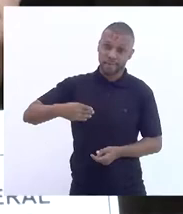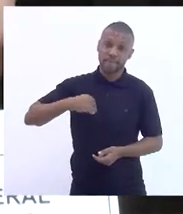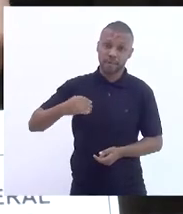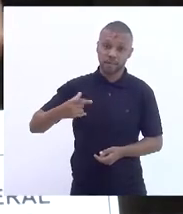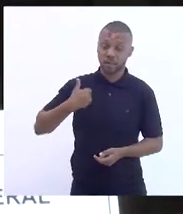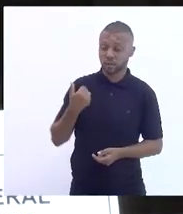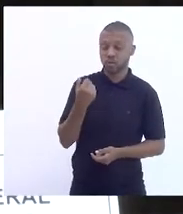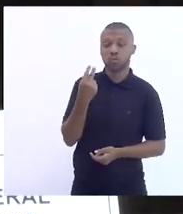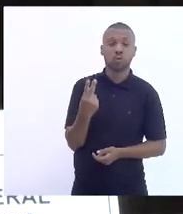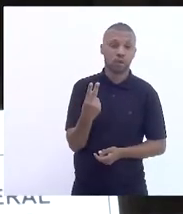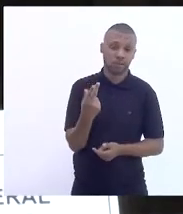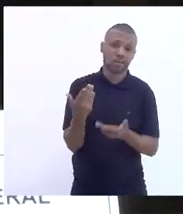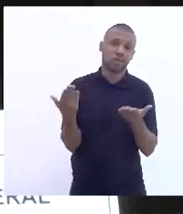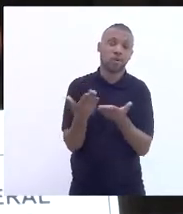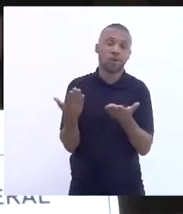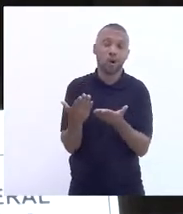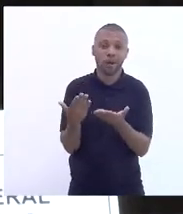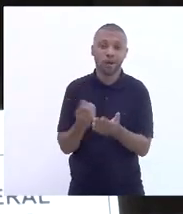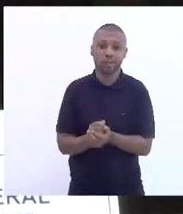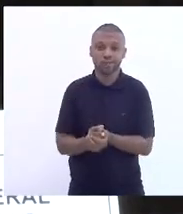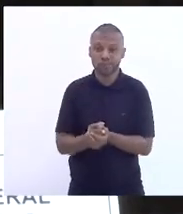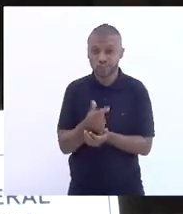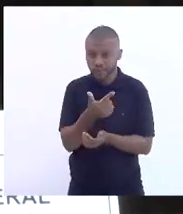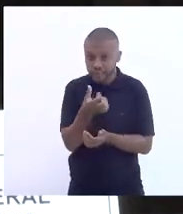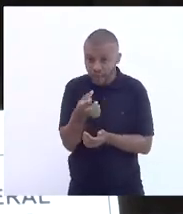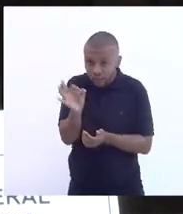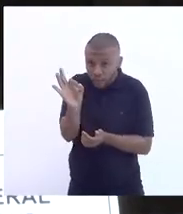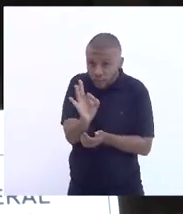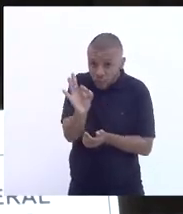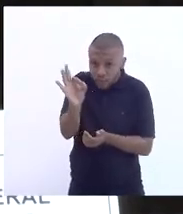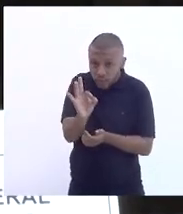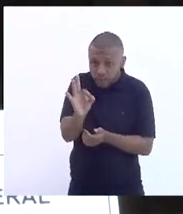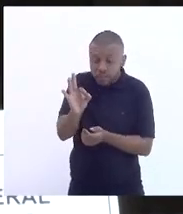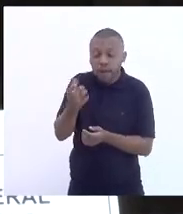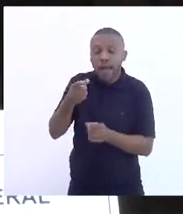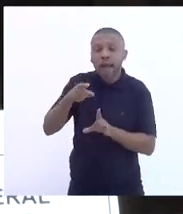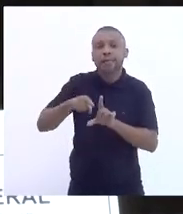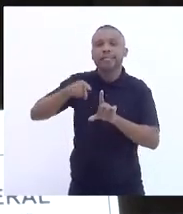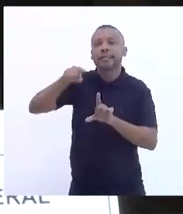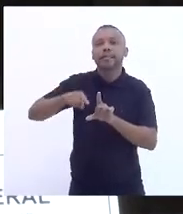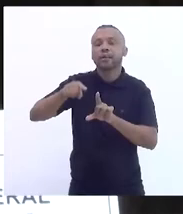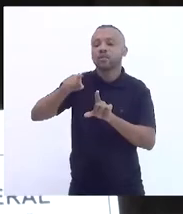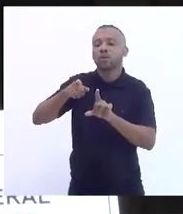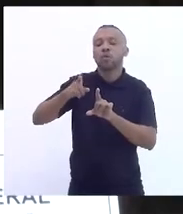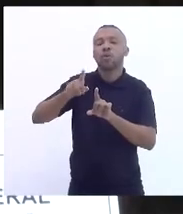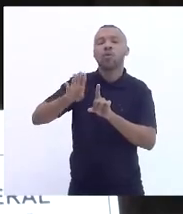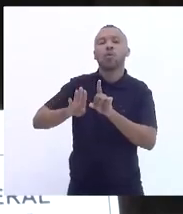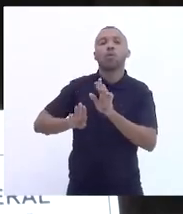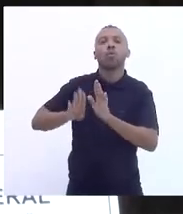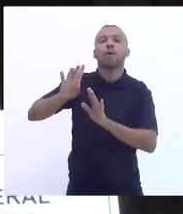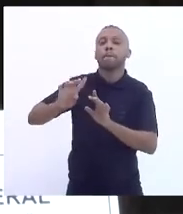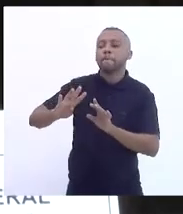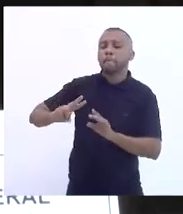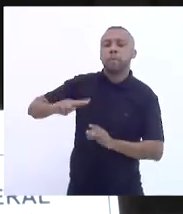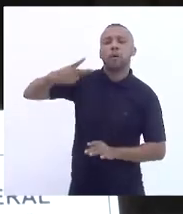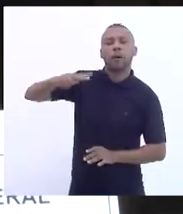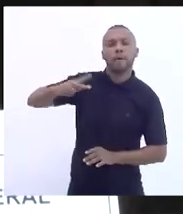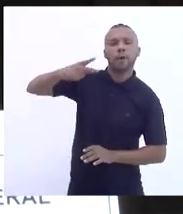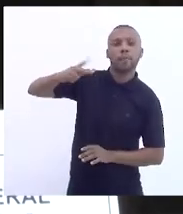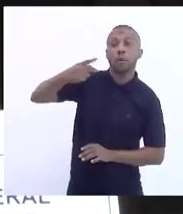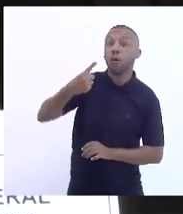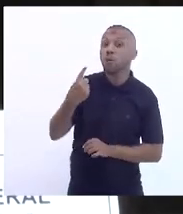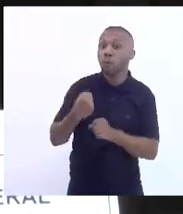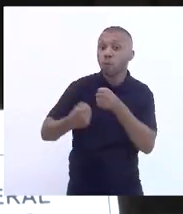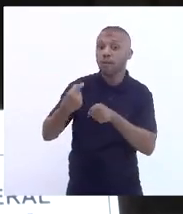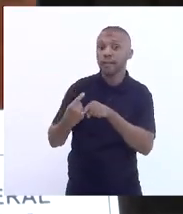anos agora apenas 26 por cento e essa estatística deve ter piorado que isso é de um ano atrás das